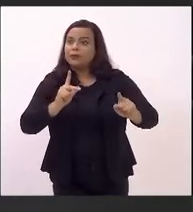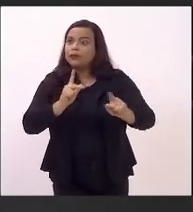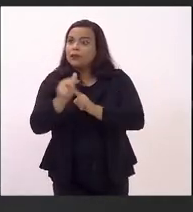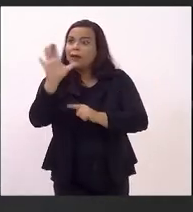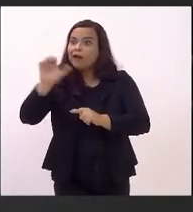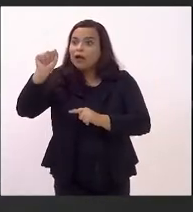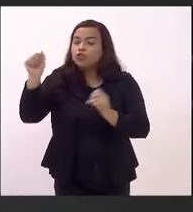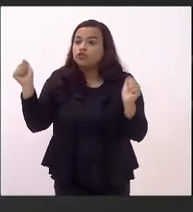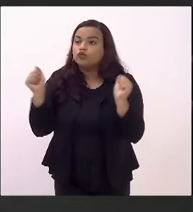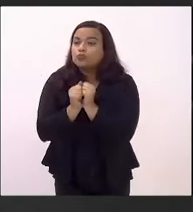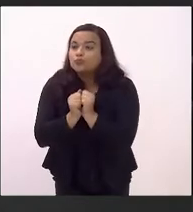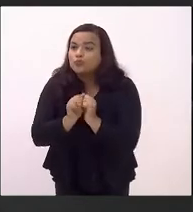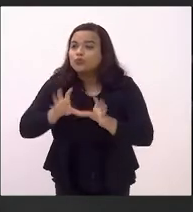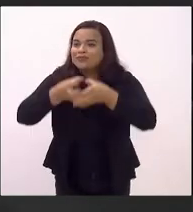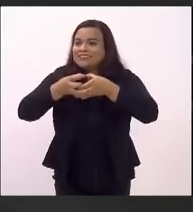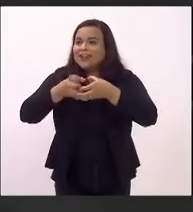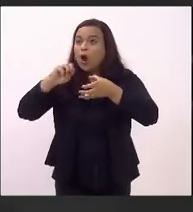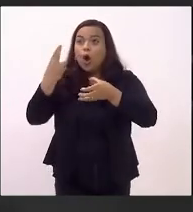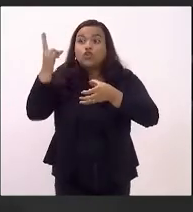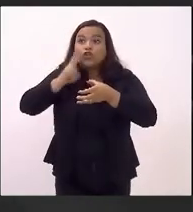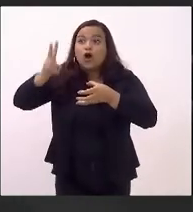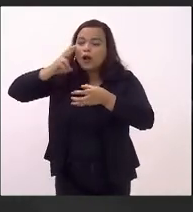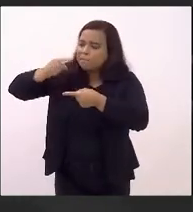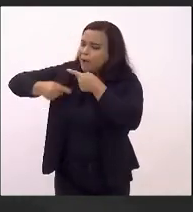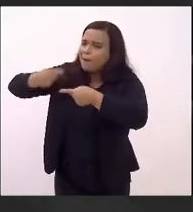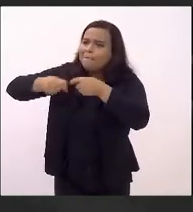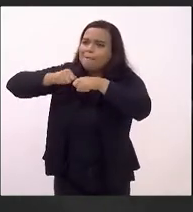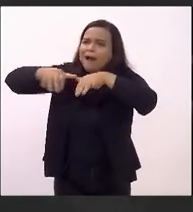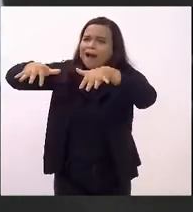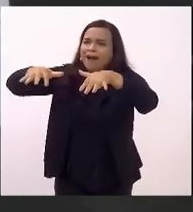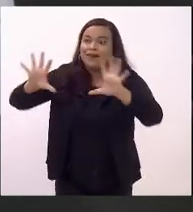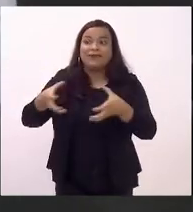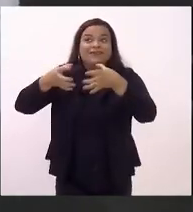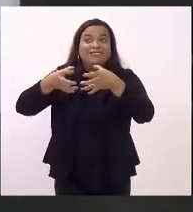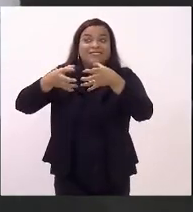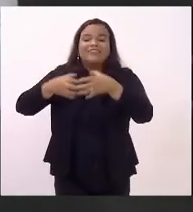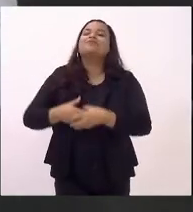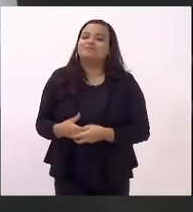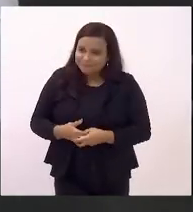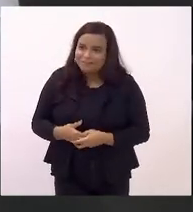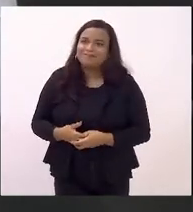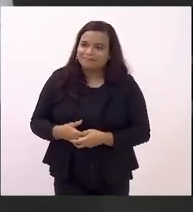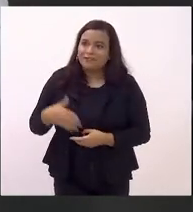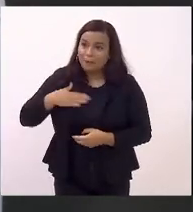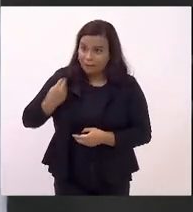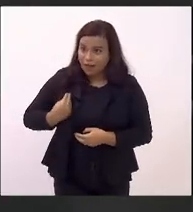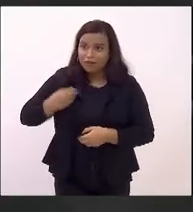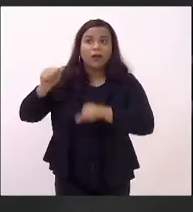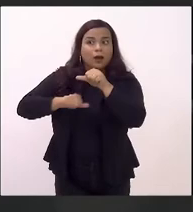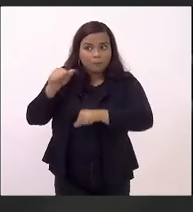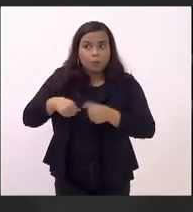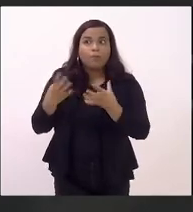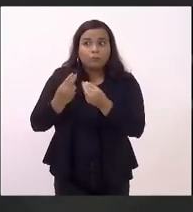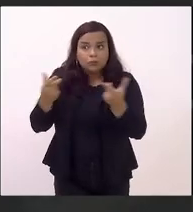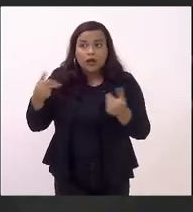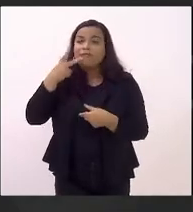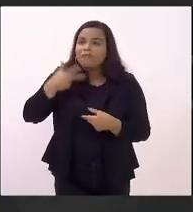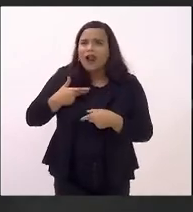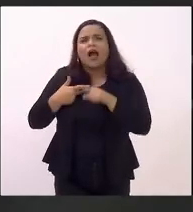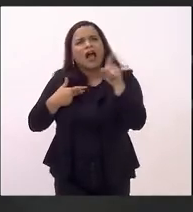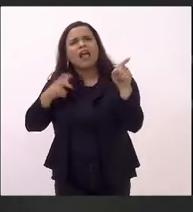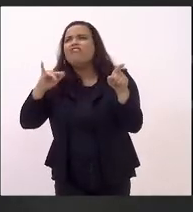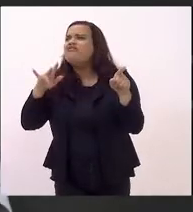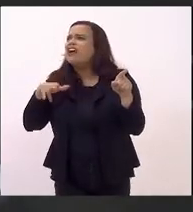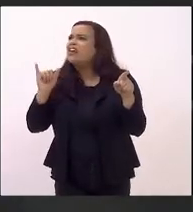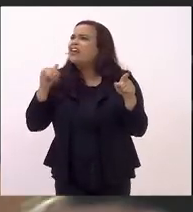coletiva ou deixa um legado coletivo. E por que eu mudei muito na vida? Né? A pessoa disse, o Ivani agora é mais calmo, mais